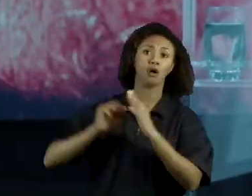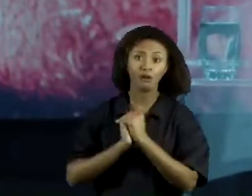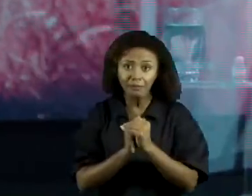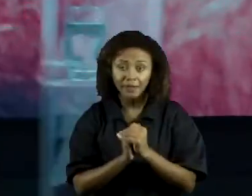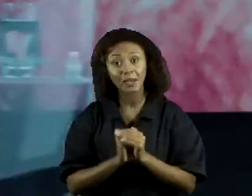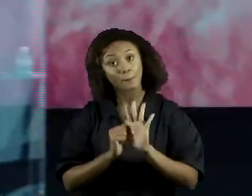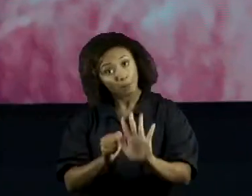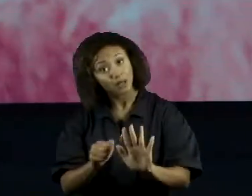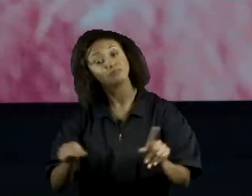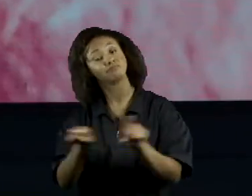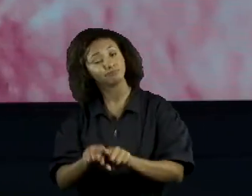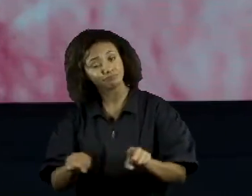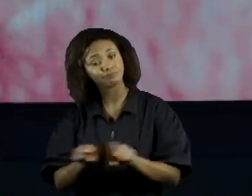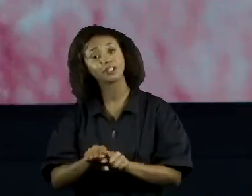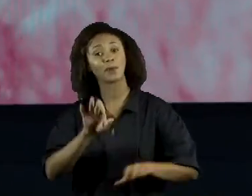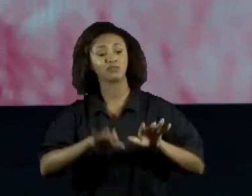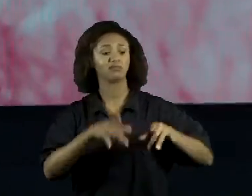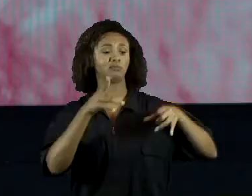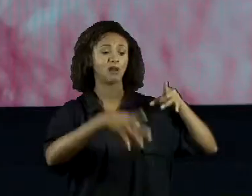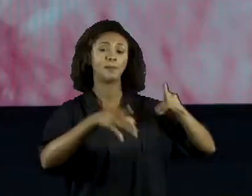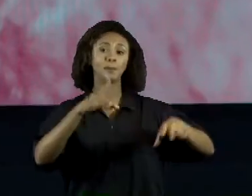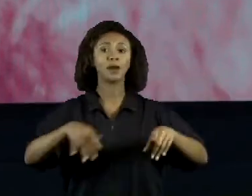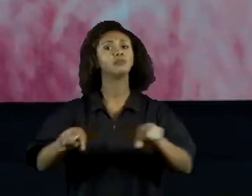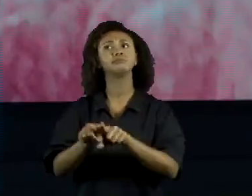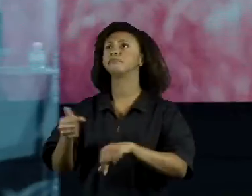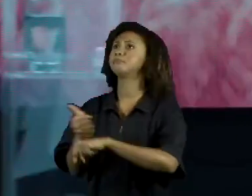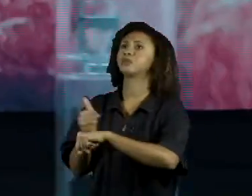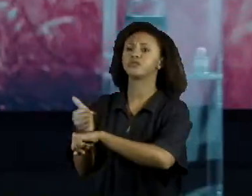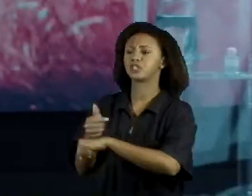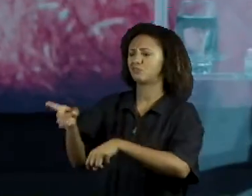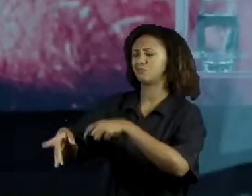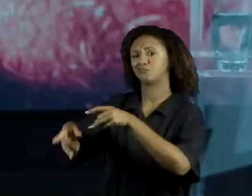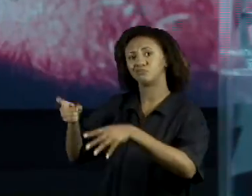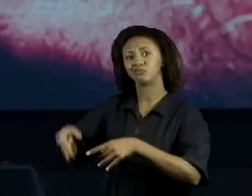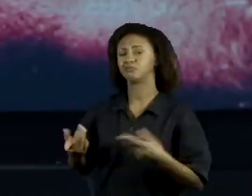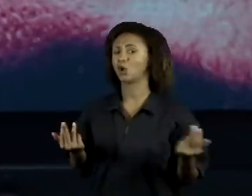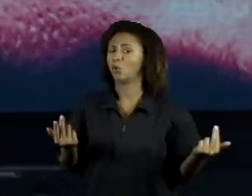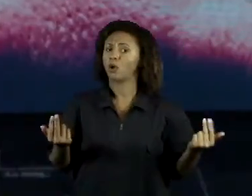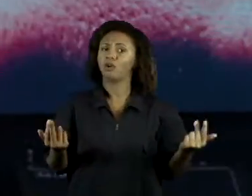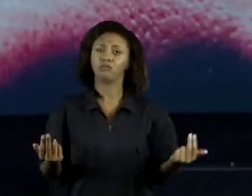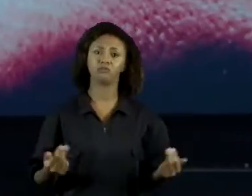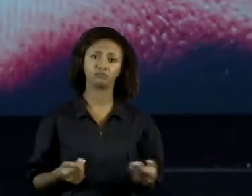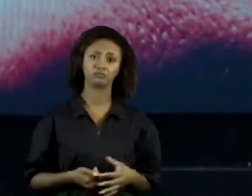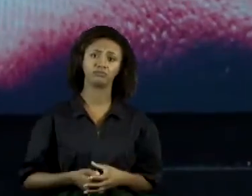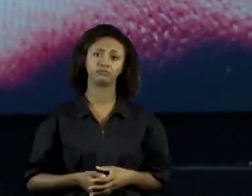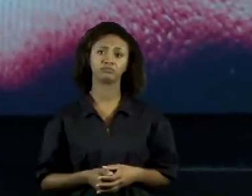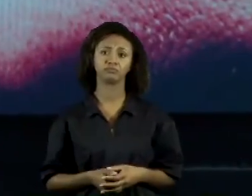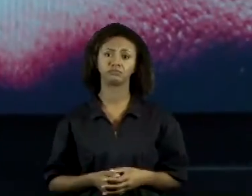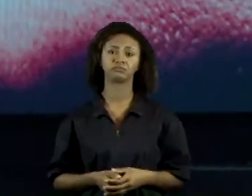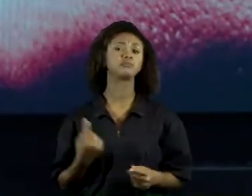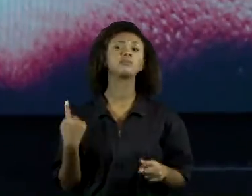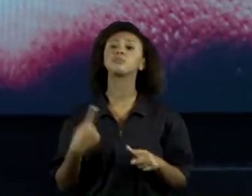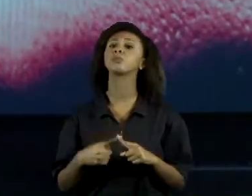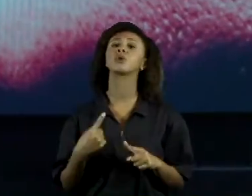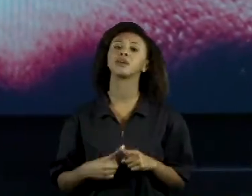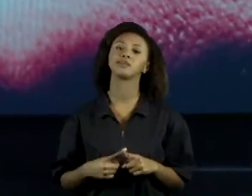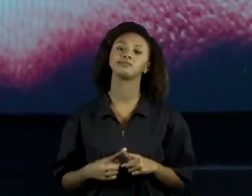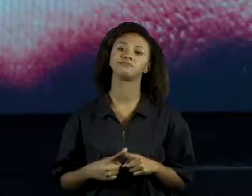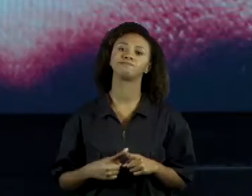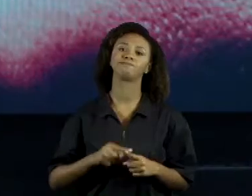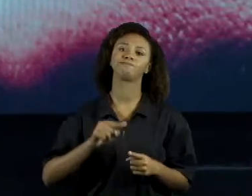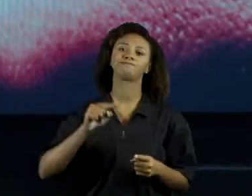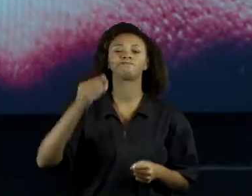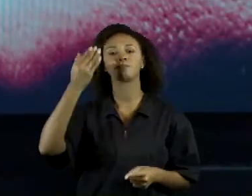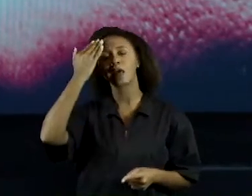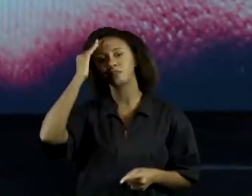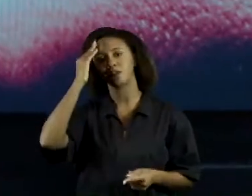do mesmo jeito que pessoas abandonam profissões, abandonam famílias, porque não entenderam